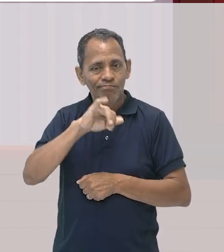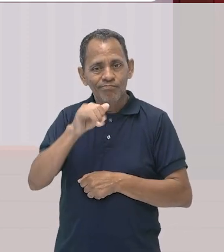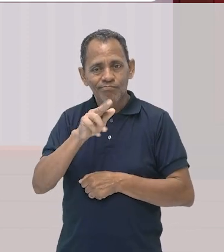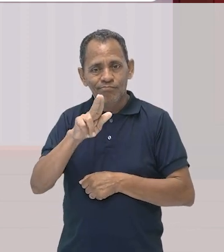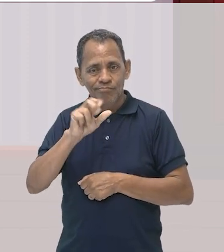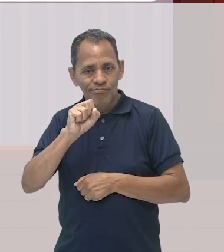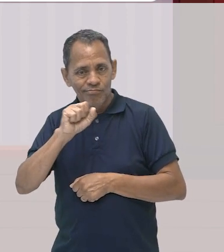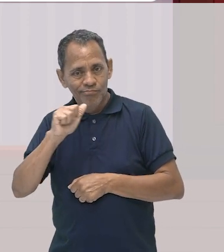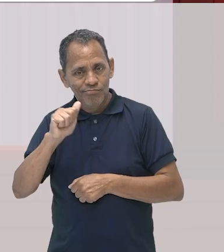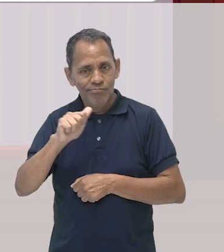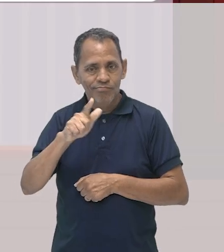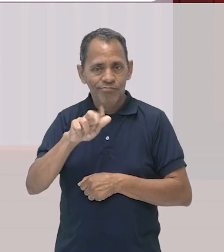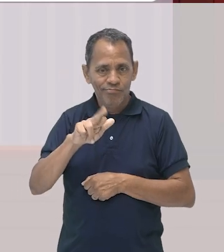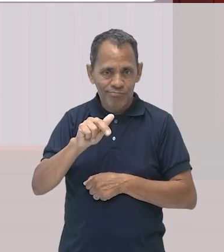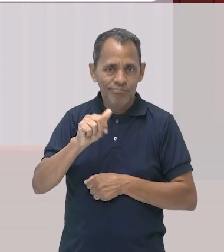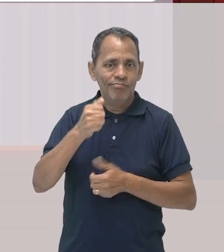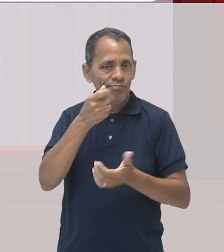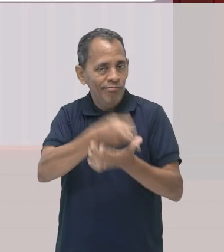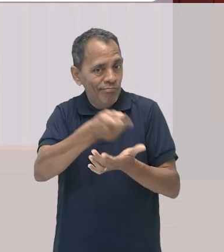compra?